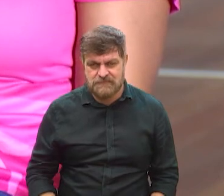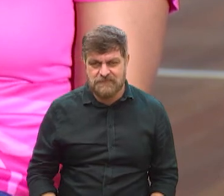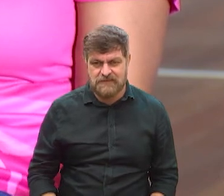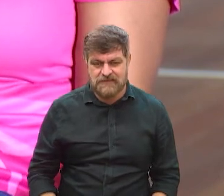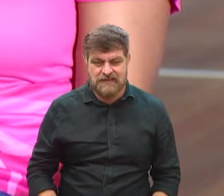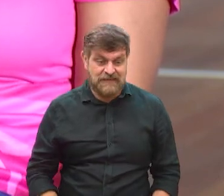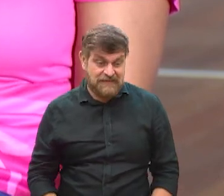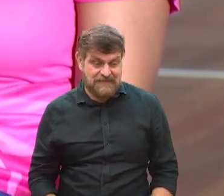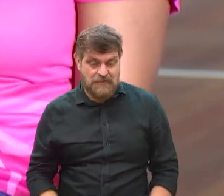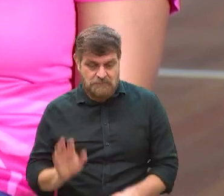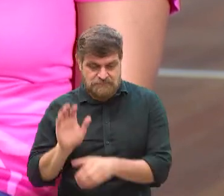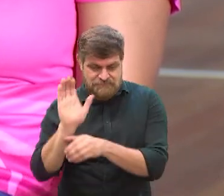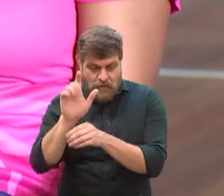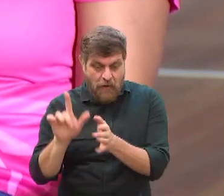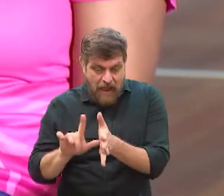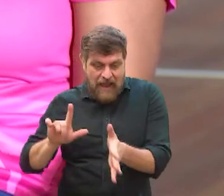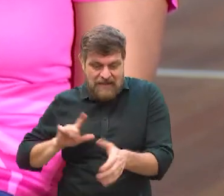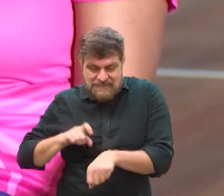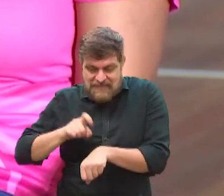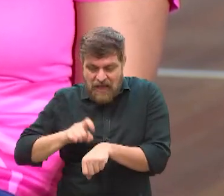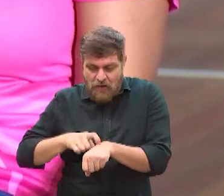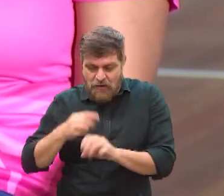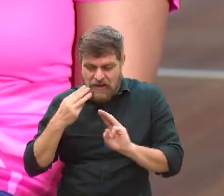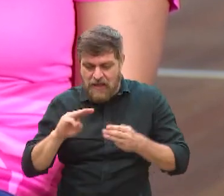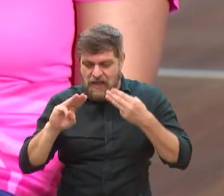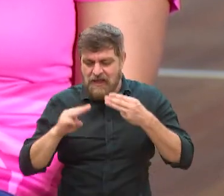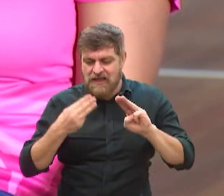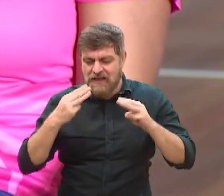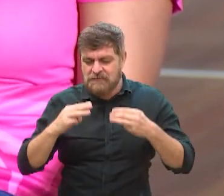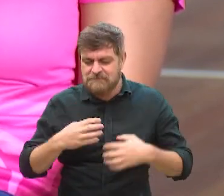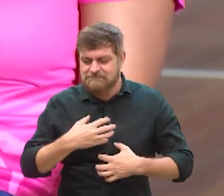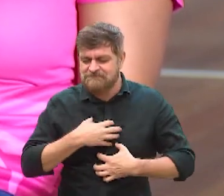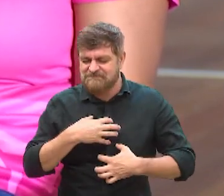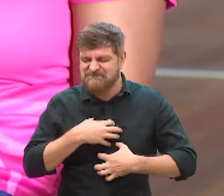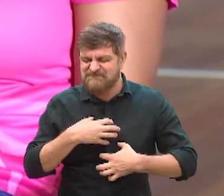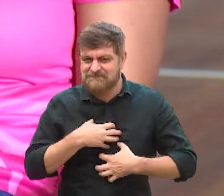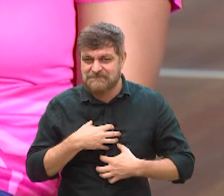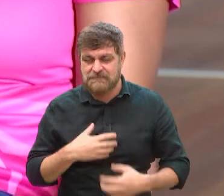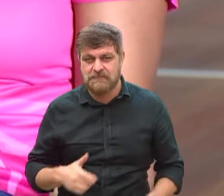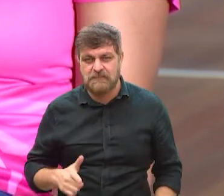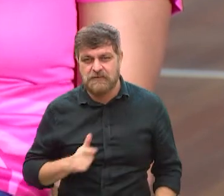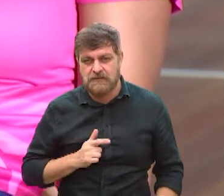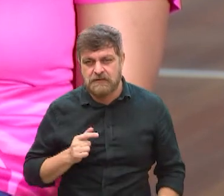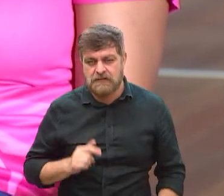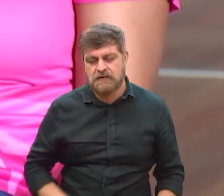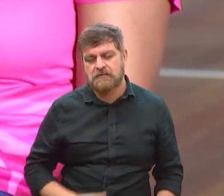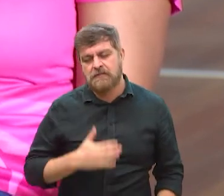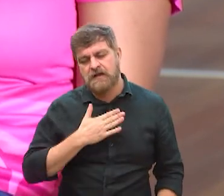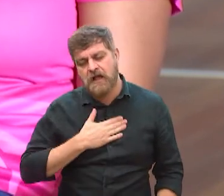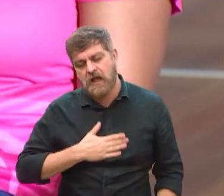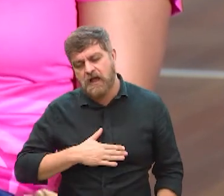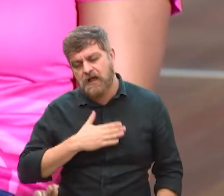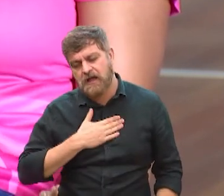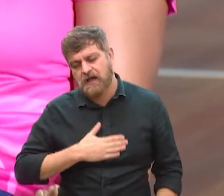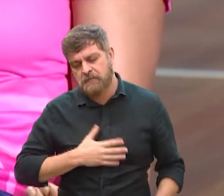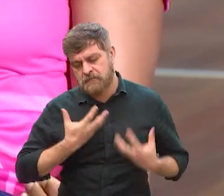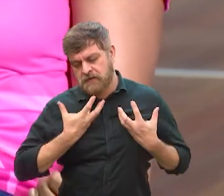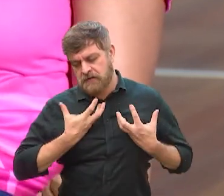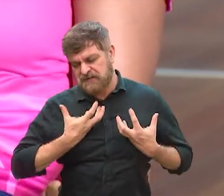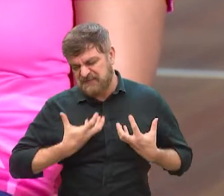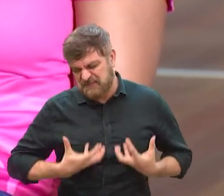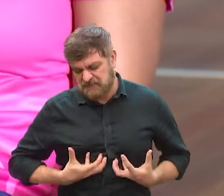cada jogo, assim, eu tenho um momento especial. Tem vezes que eu escuto música um pouco mais tranquila, para tirar